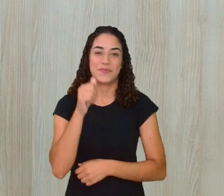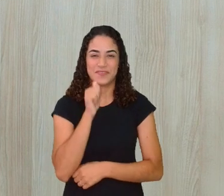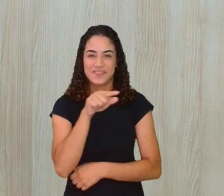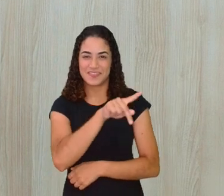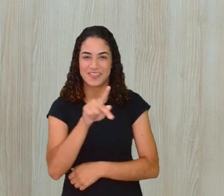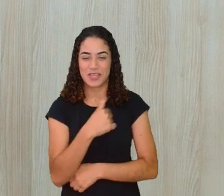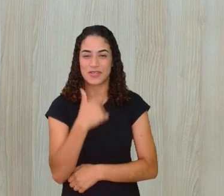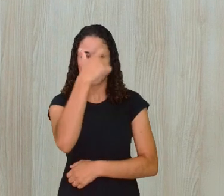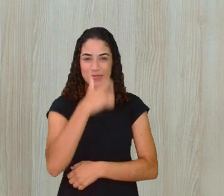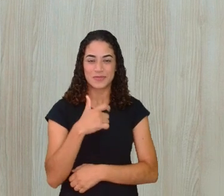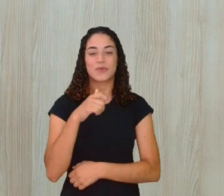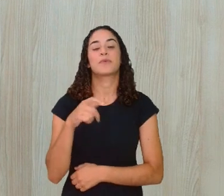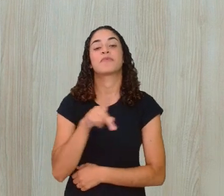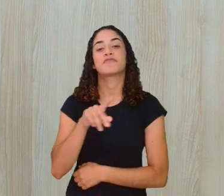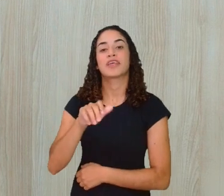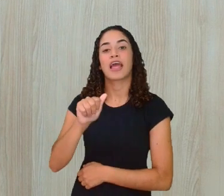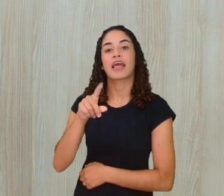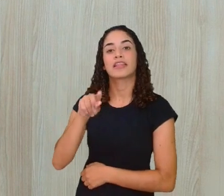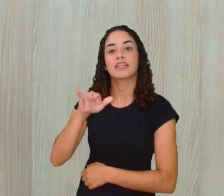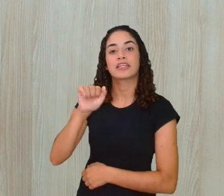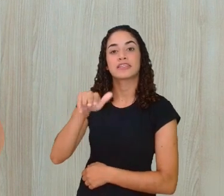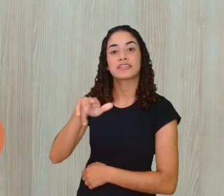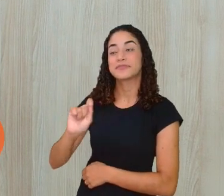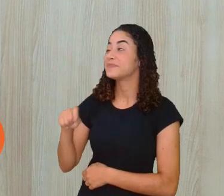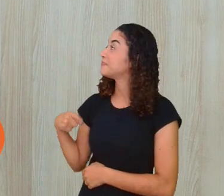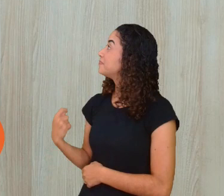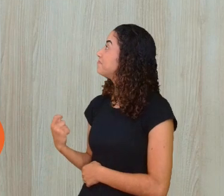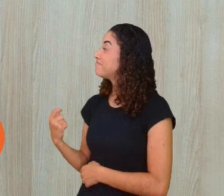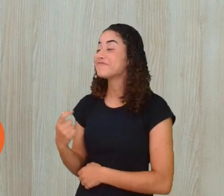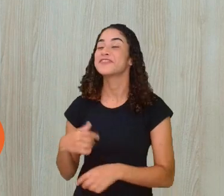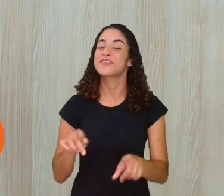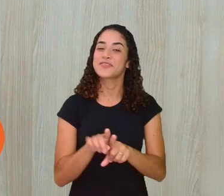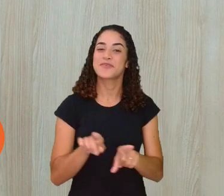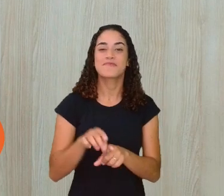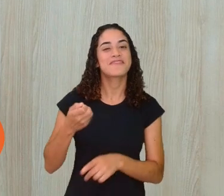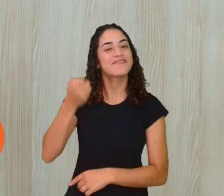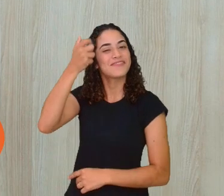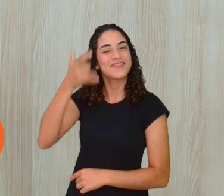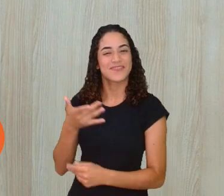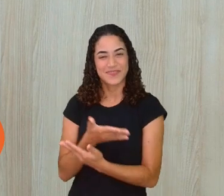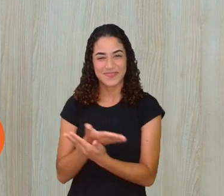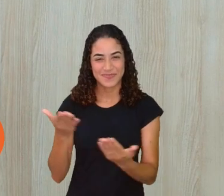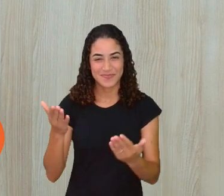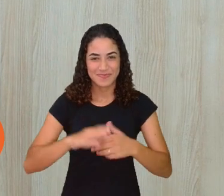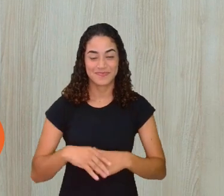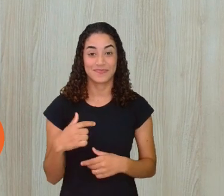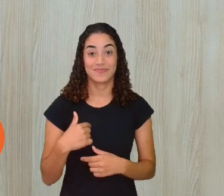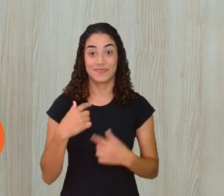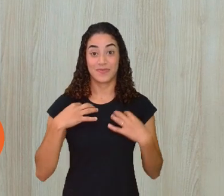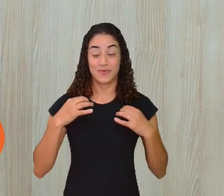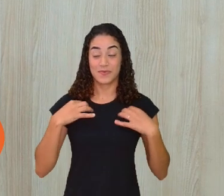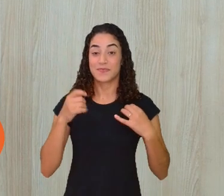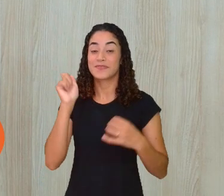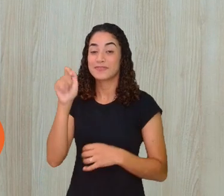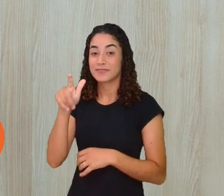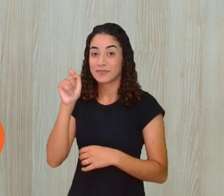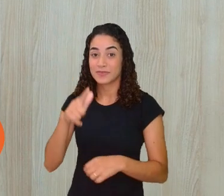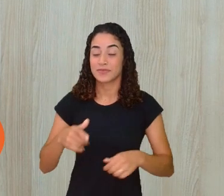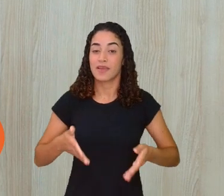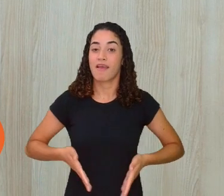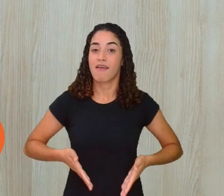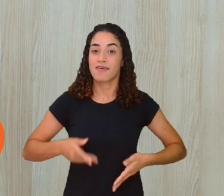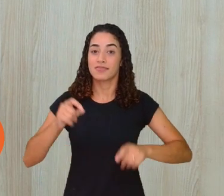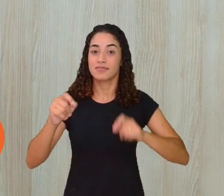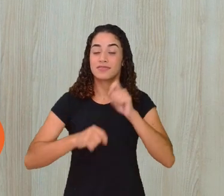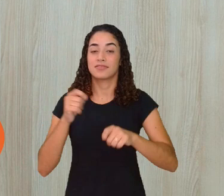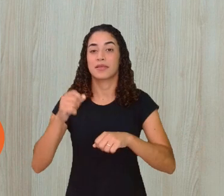falou, eu sou a professora Adriana Maria, este é o meu sinal, eu também vou me autodescrever. Eu visto blusa azul, calça